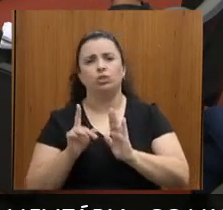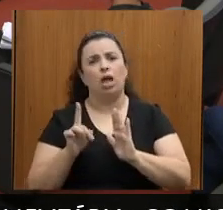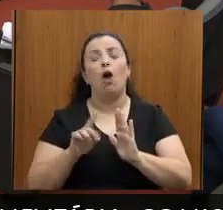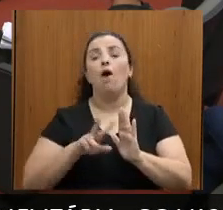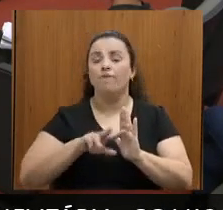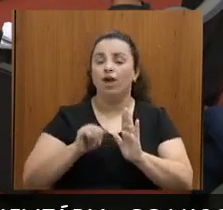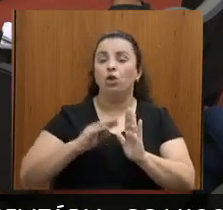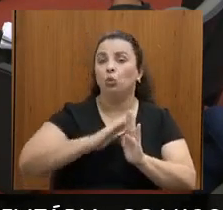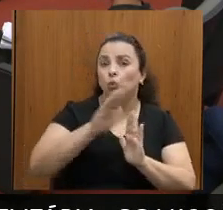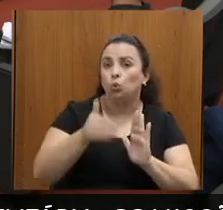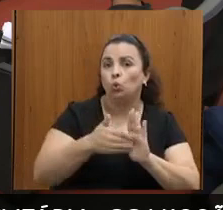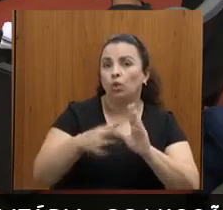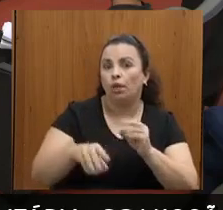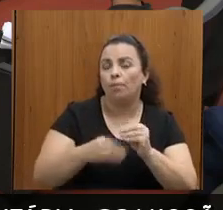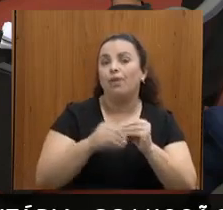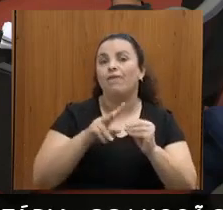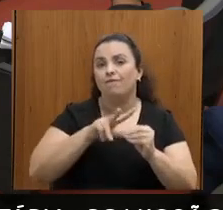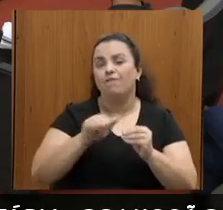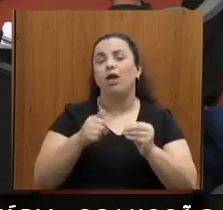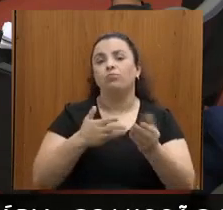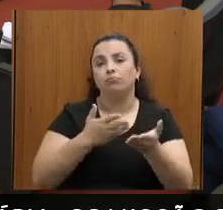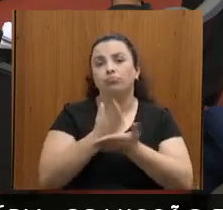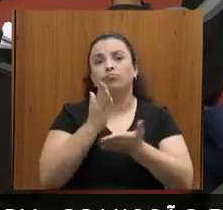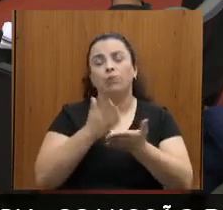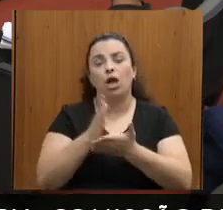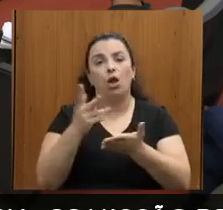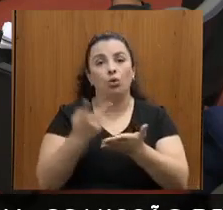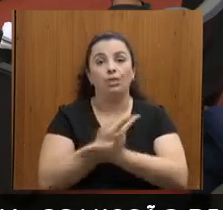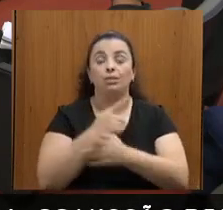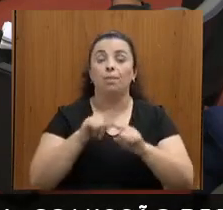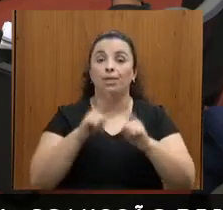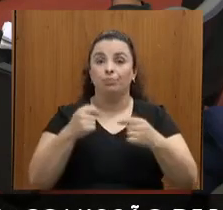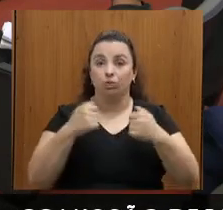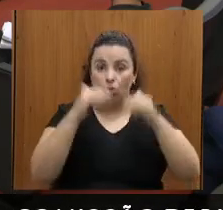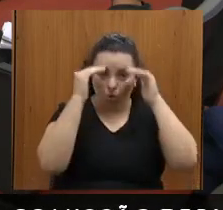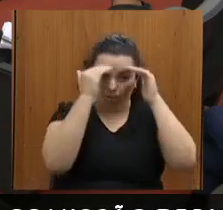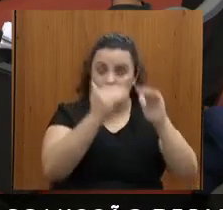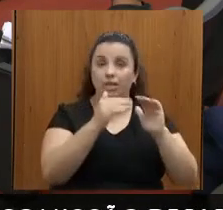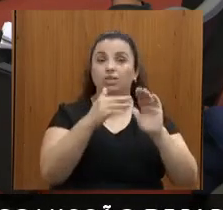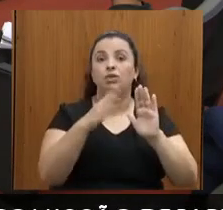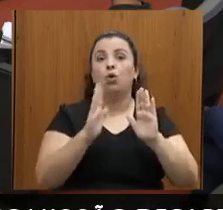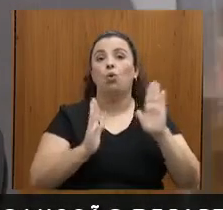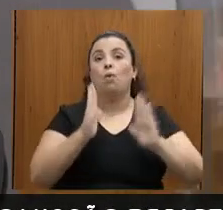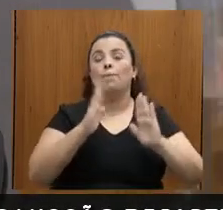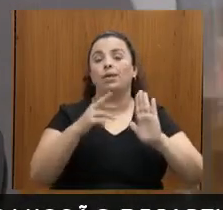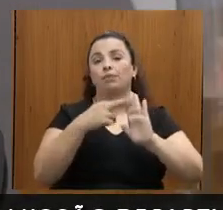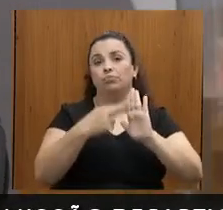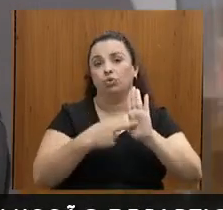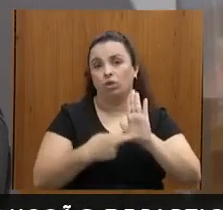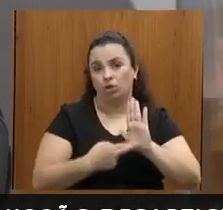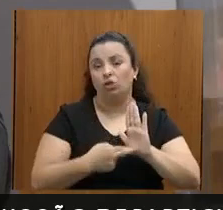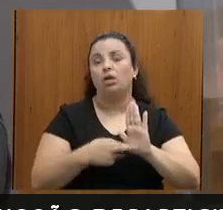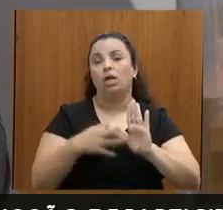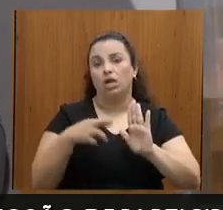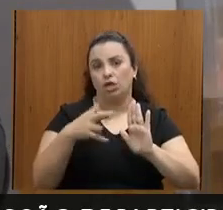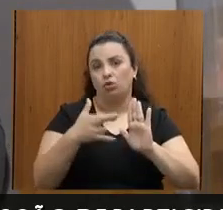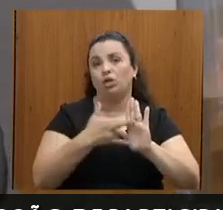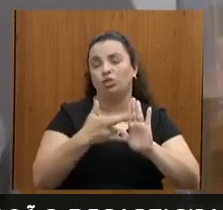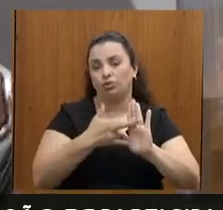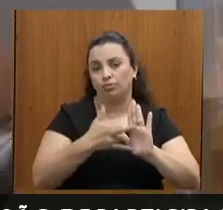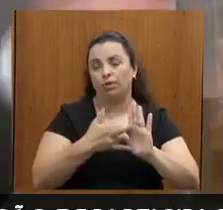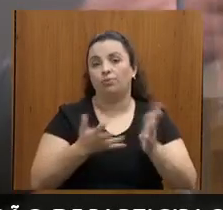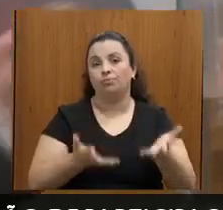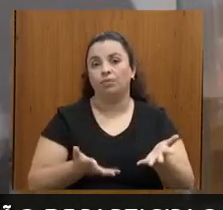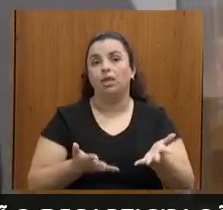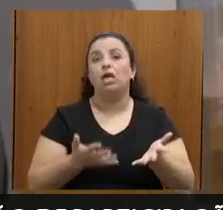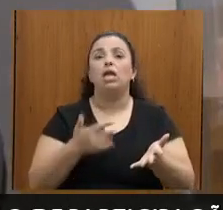que as indicações sejam execuíveis e realizadas dentro do prazo regimental. Da nossa parte não há nenhuma restrição quanto a isso